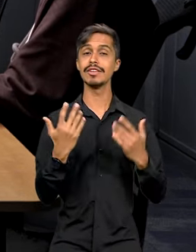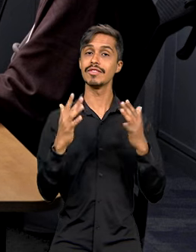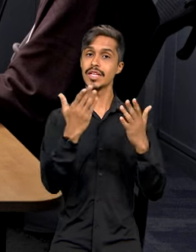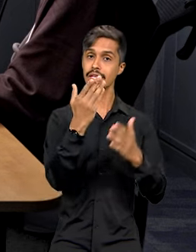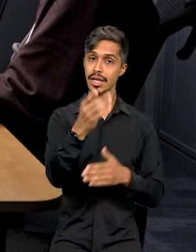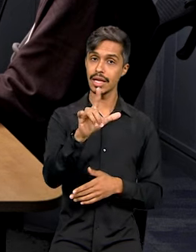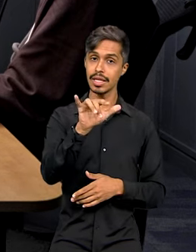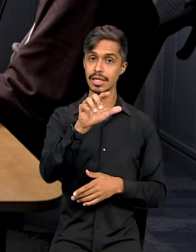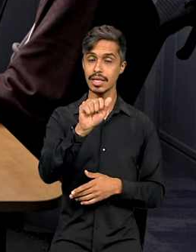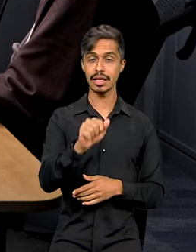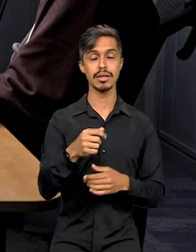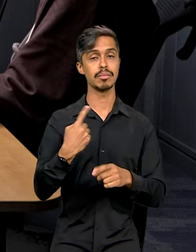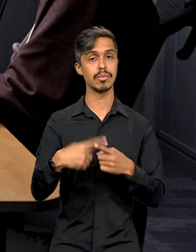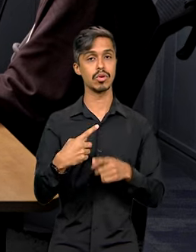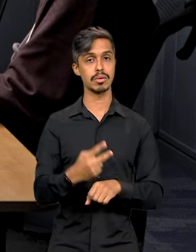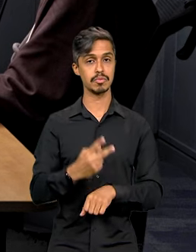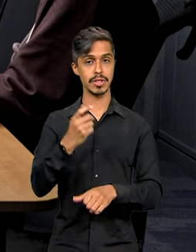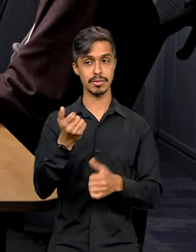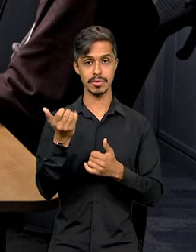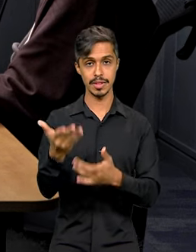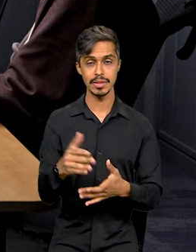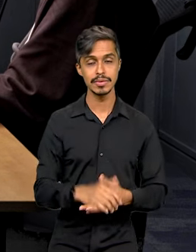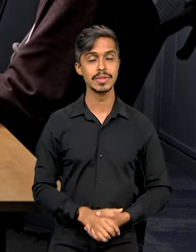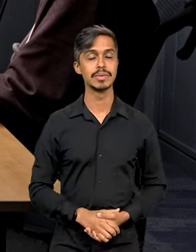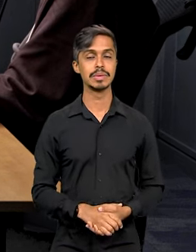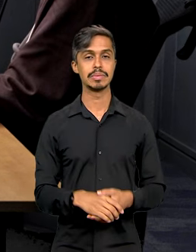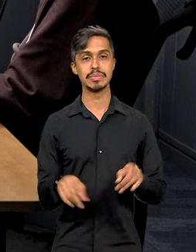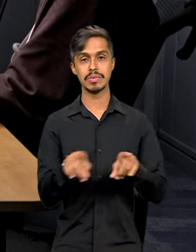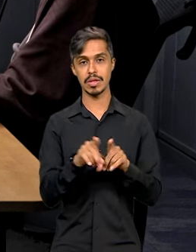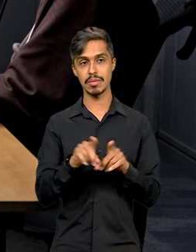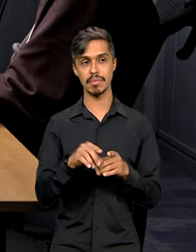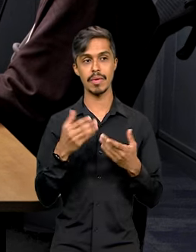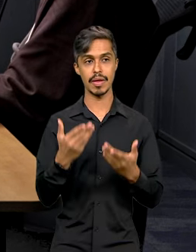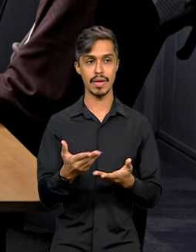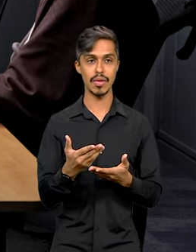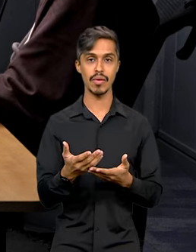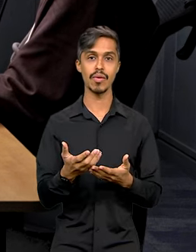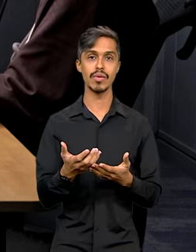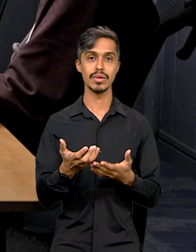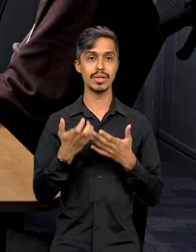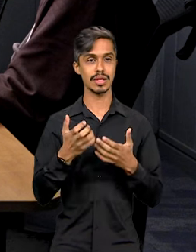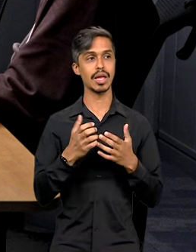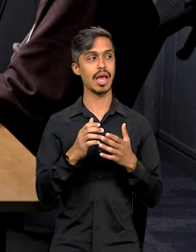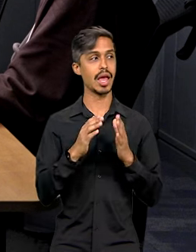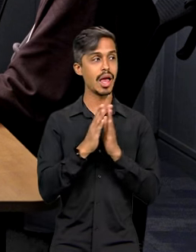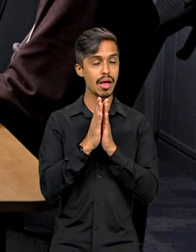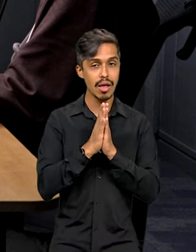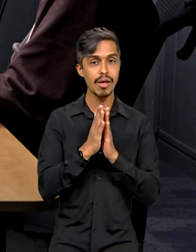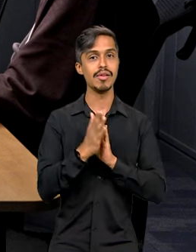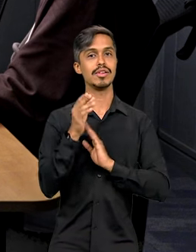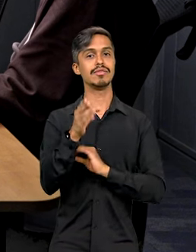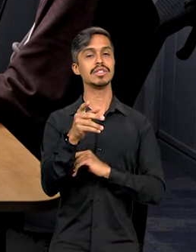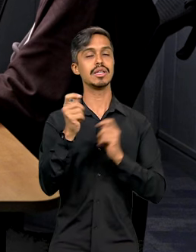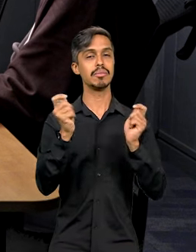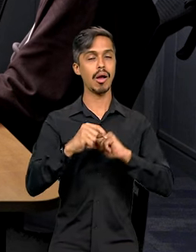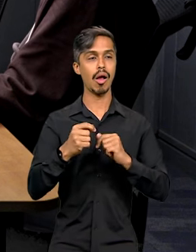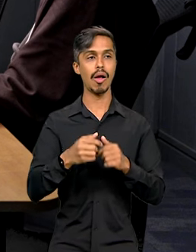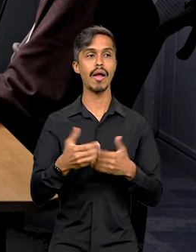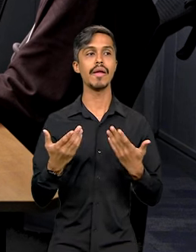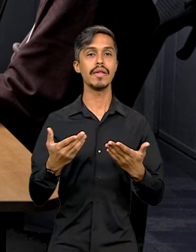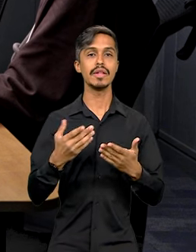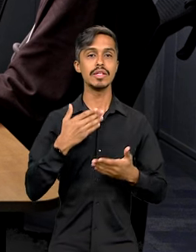felicitações a Liliam pela nominação e tambm queria vala darme grande abraço pela ocas de poder